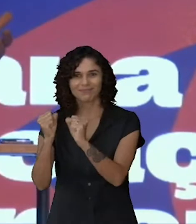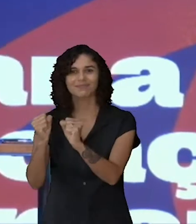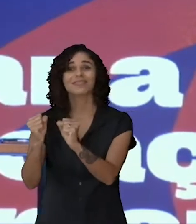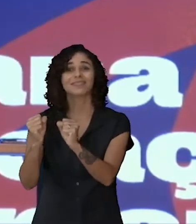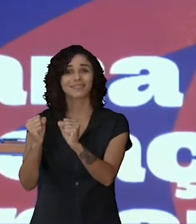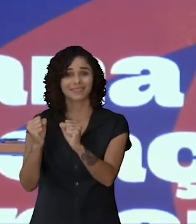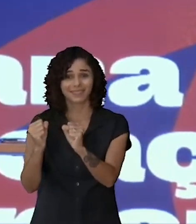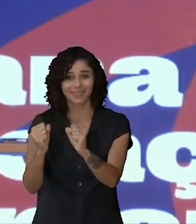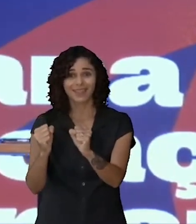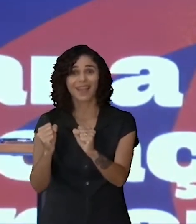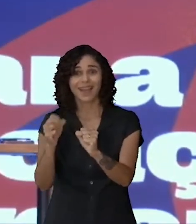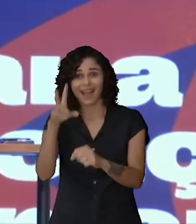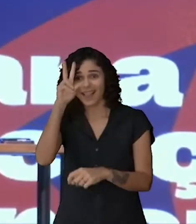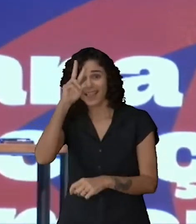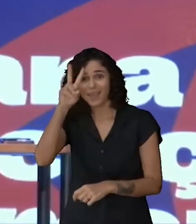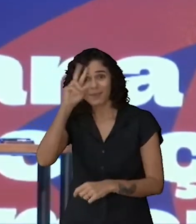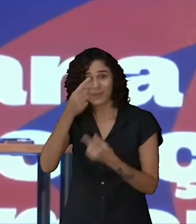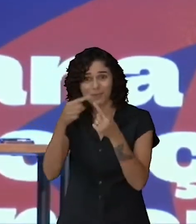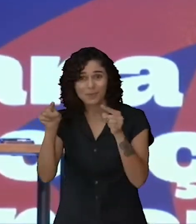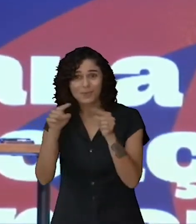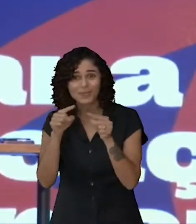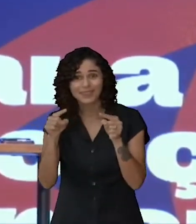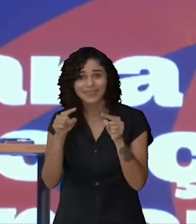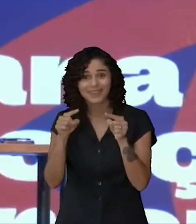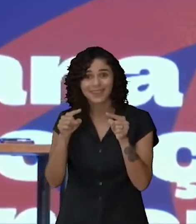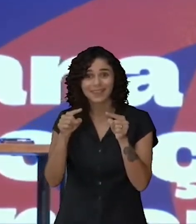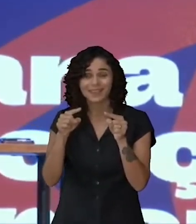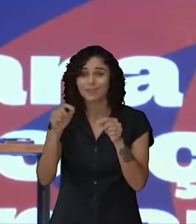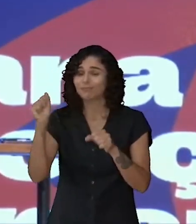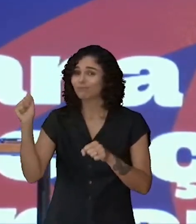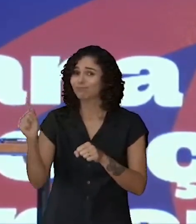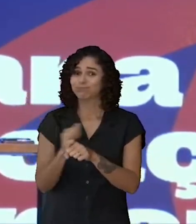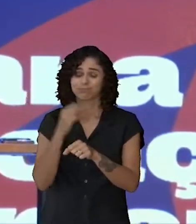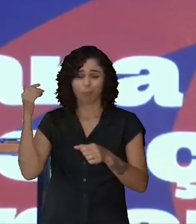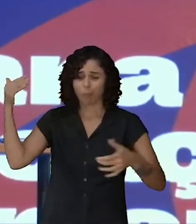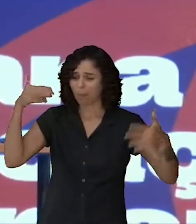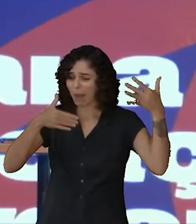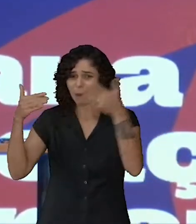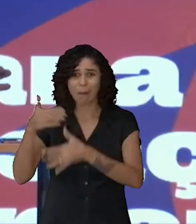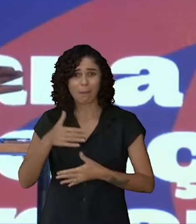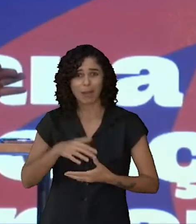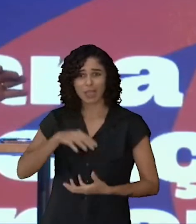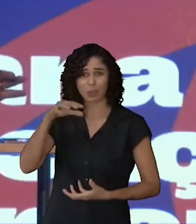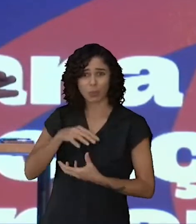poder? Vai ter que arrumar a cadeira até na rua, porque os velhos vêm tudo.